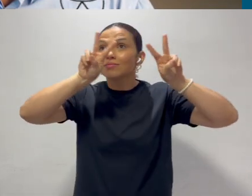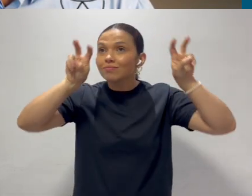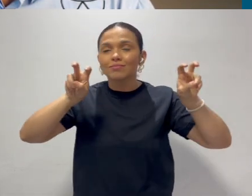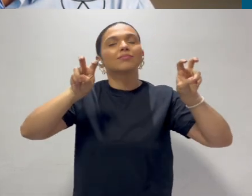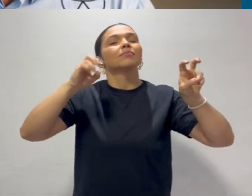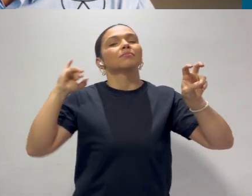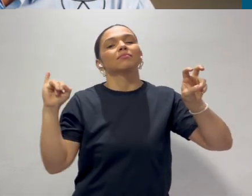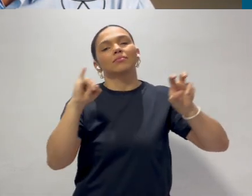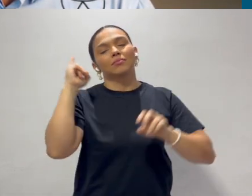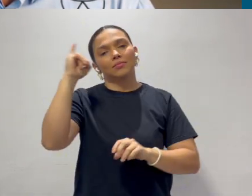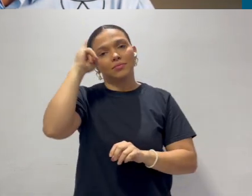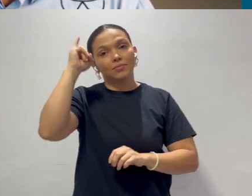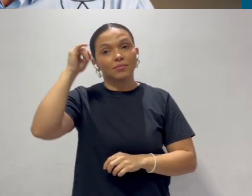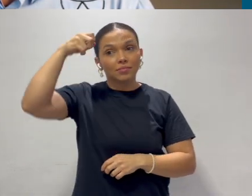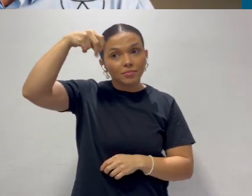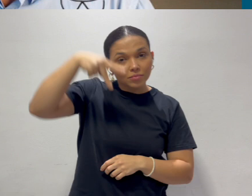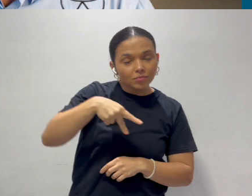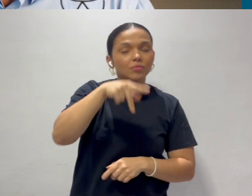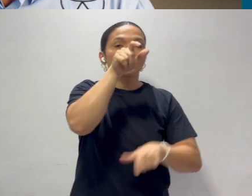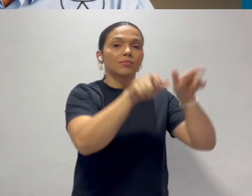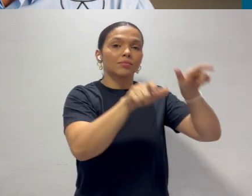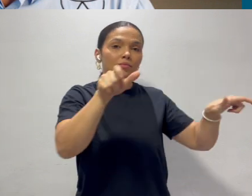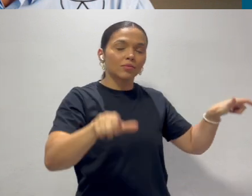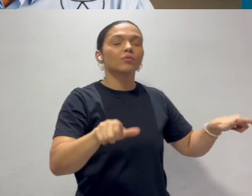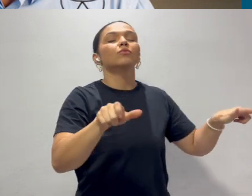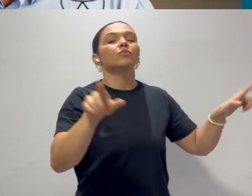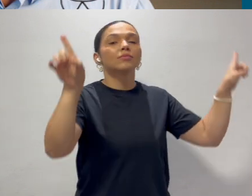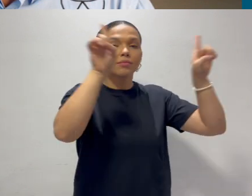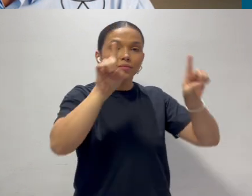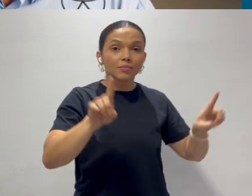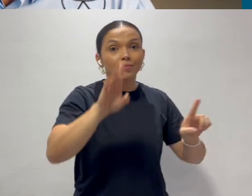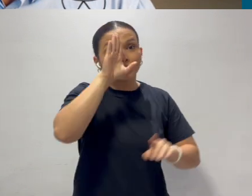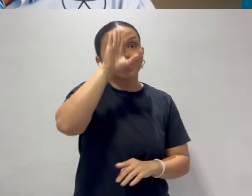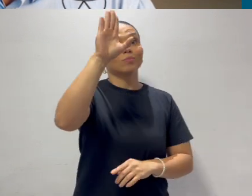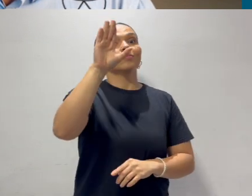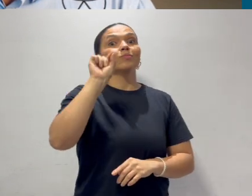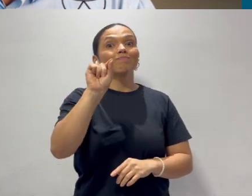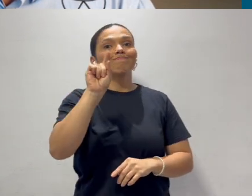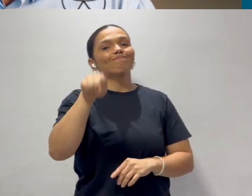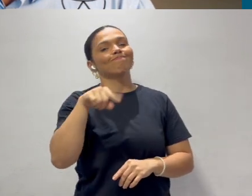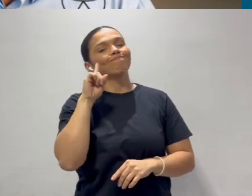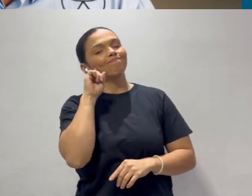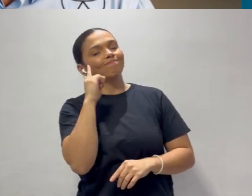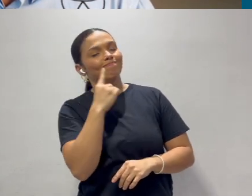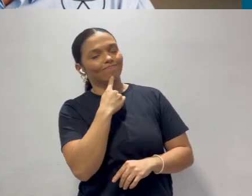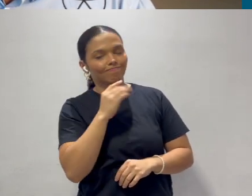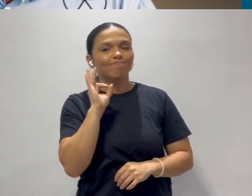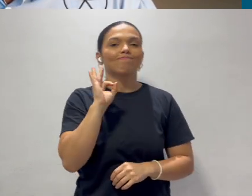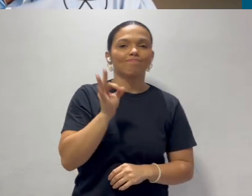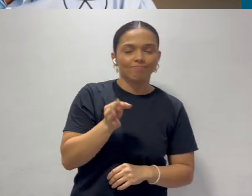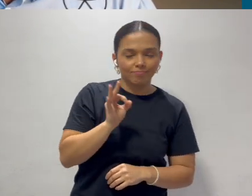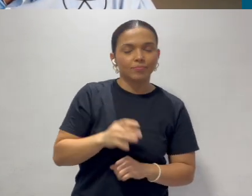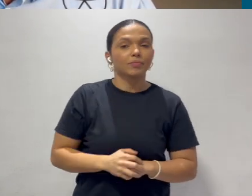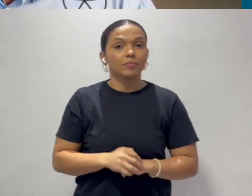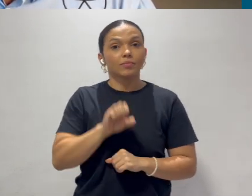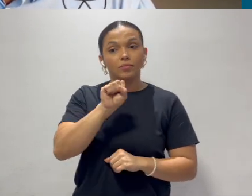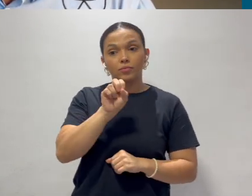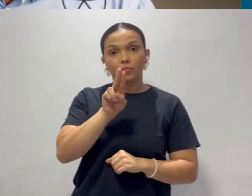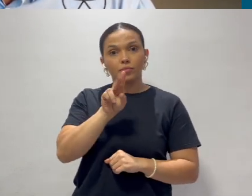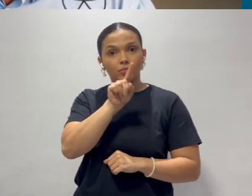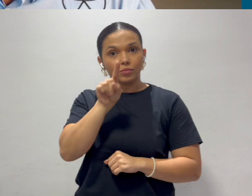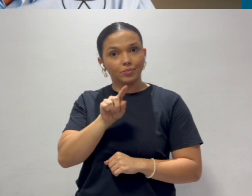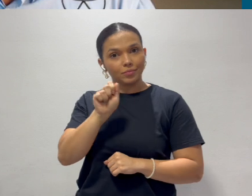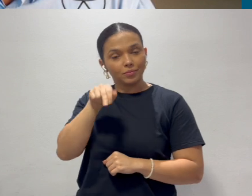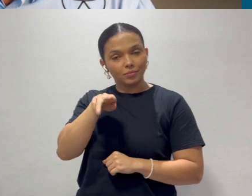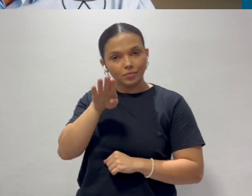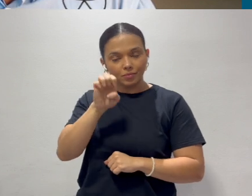um tema tão importante, né, que é a aposentadoria da pessoa com deficiência, e ainda mais a deficiência auditiva, né? É verdade. A Suzane